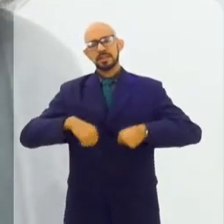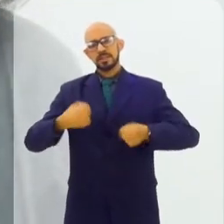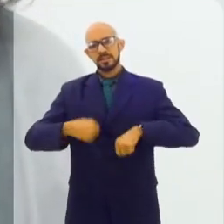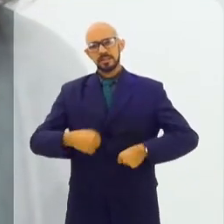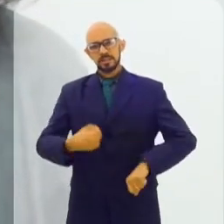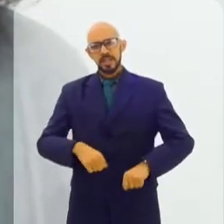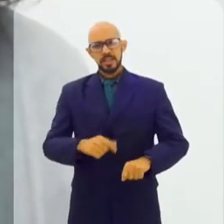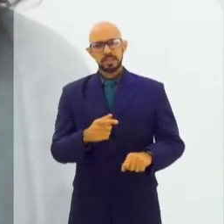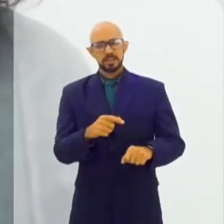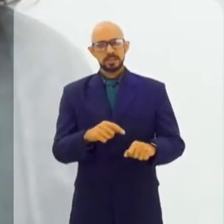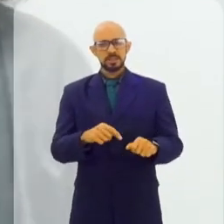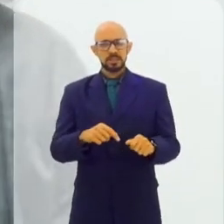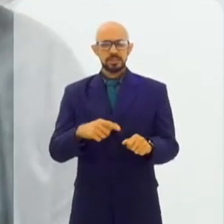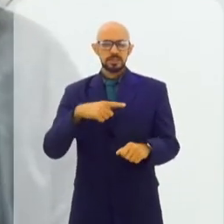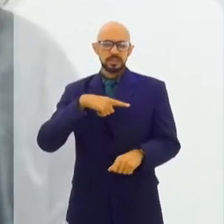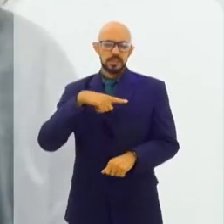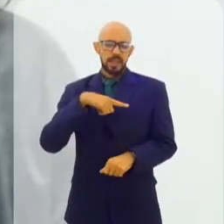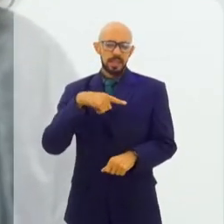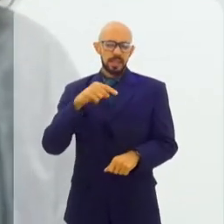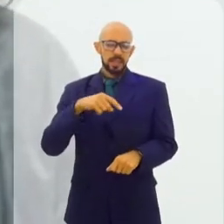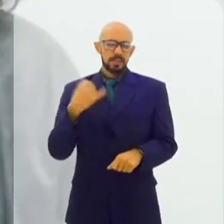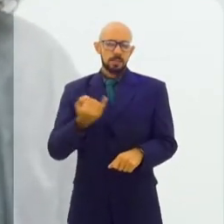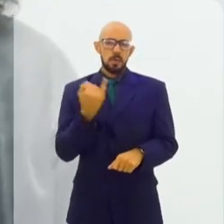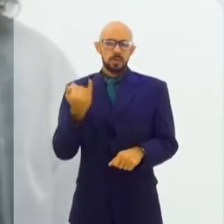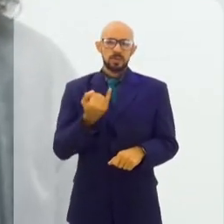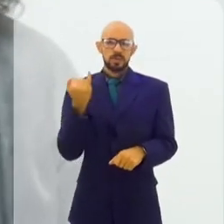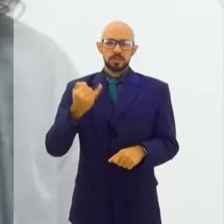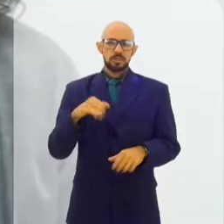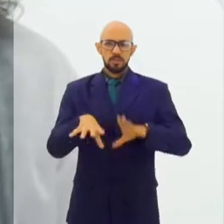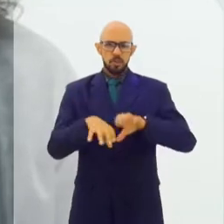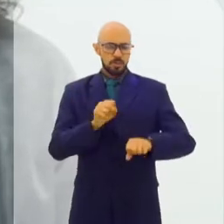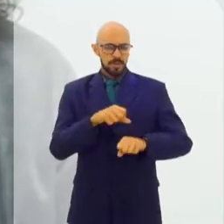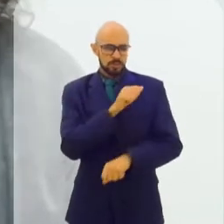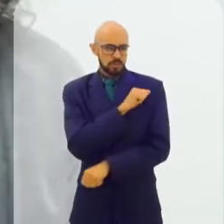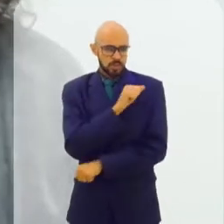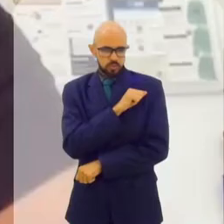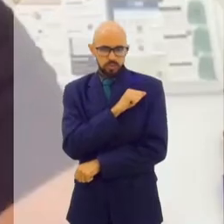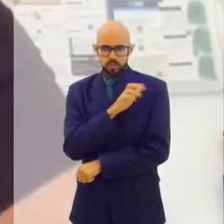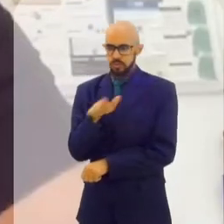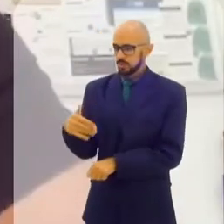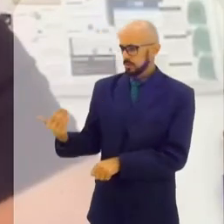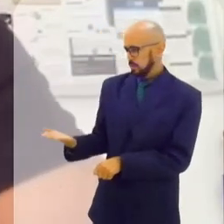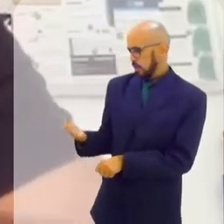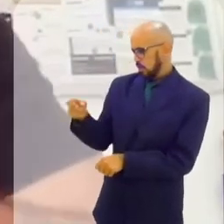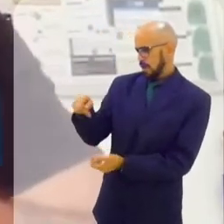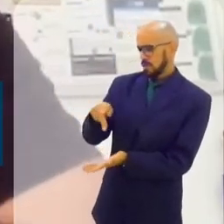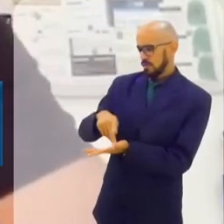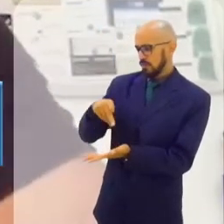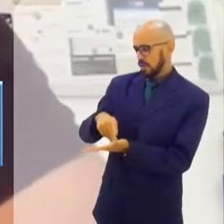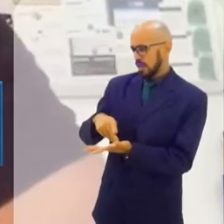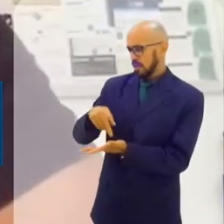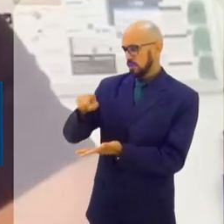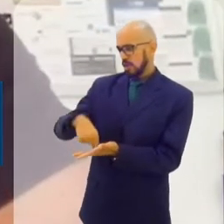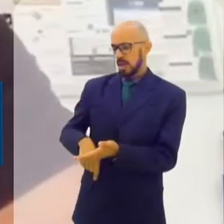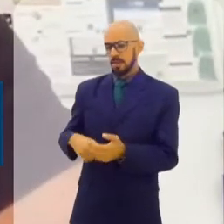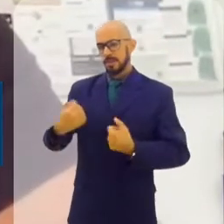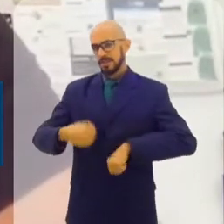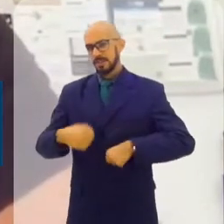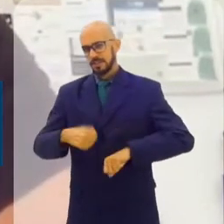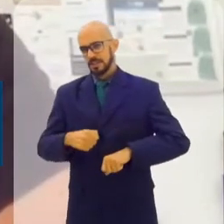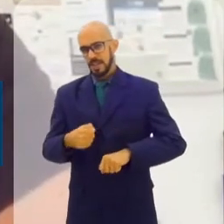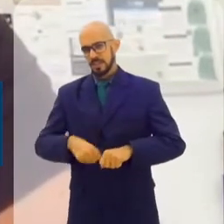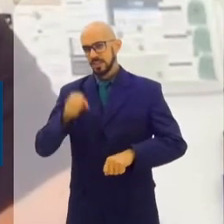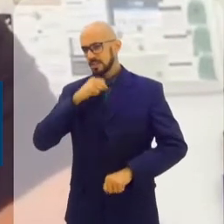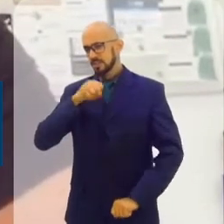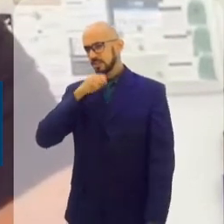desse centro que vocês perceberam que era importante também inserir na formação desses alunos? Essa realmente é uma demanda antiga, né? Essa não